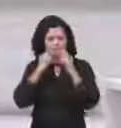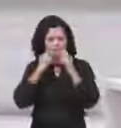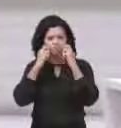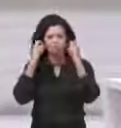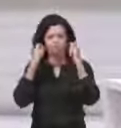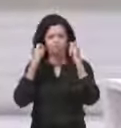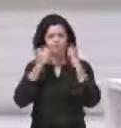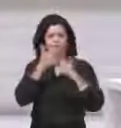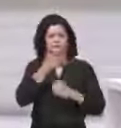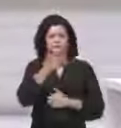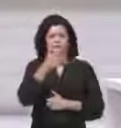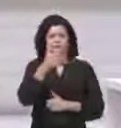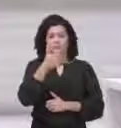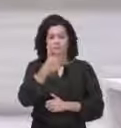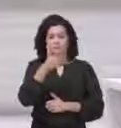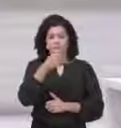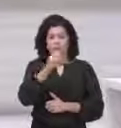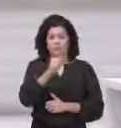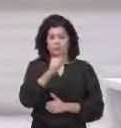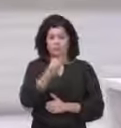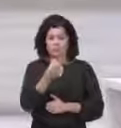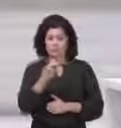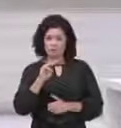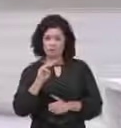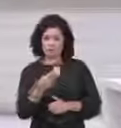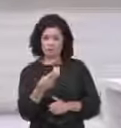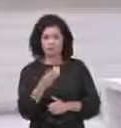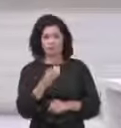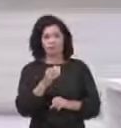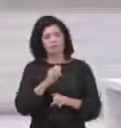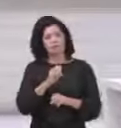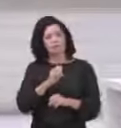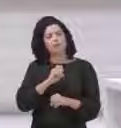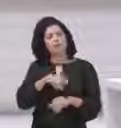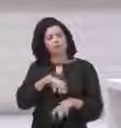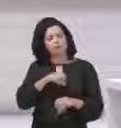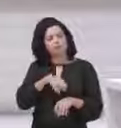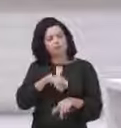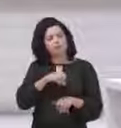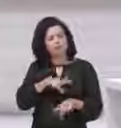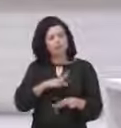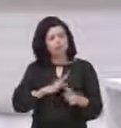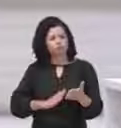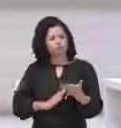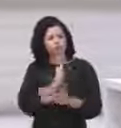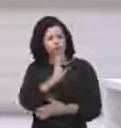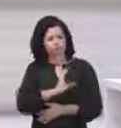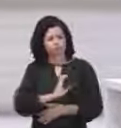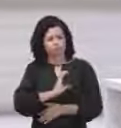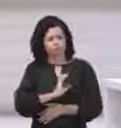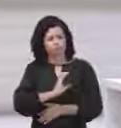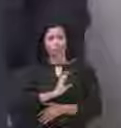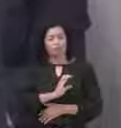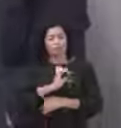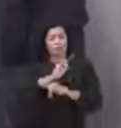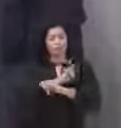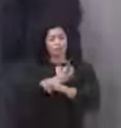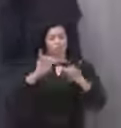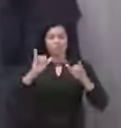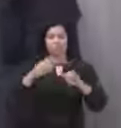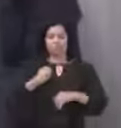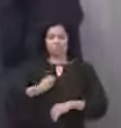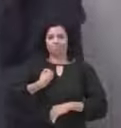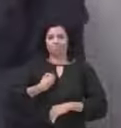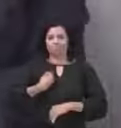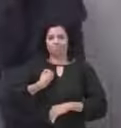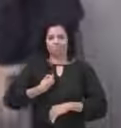município com 186 milhões para educação, aprovado por essa Câmara, a sessão transmitida ao vivo